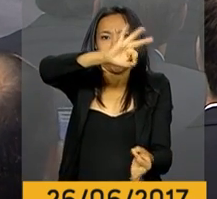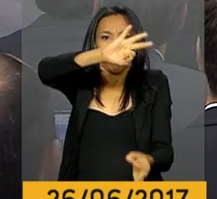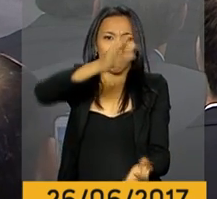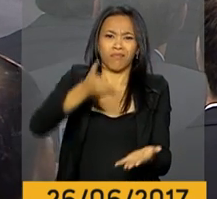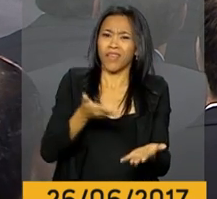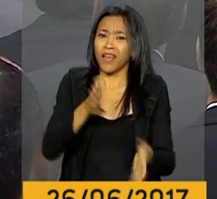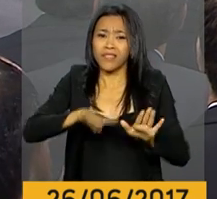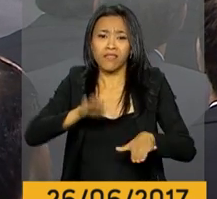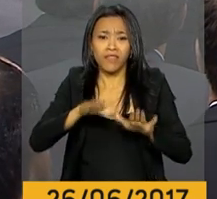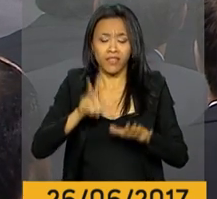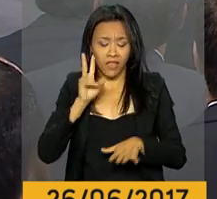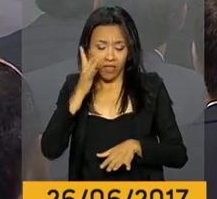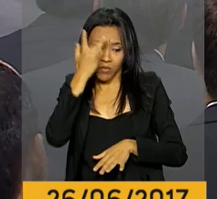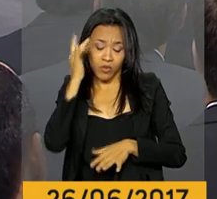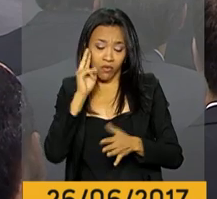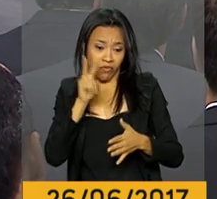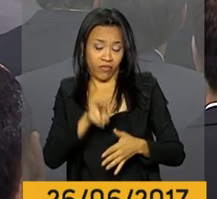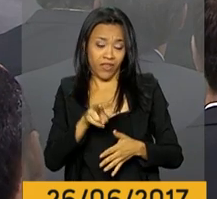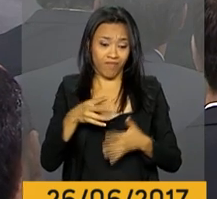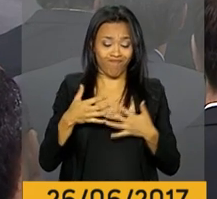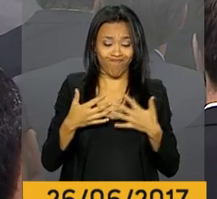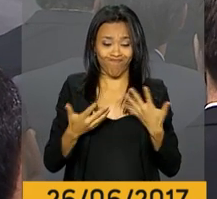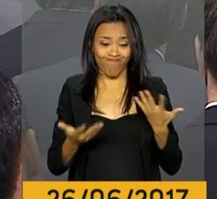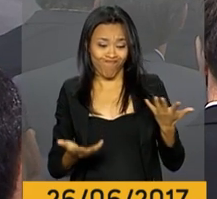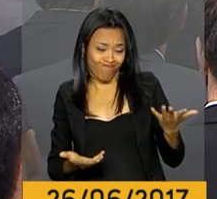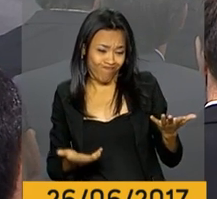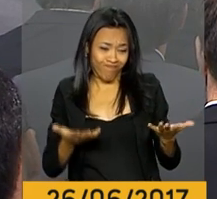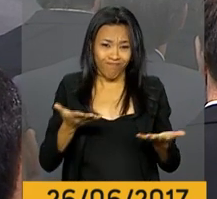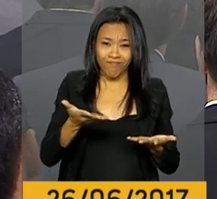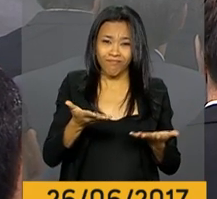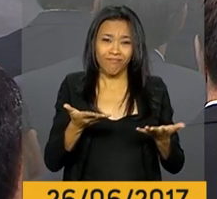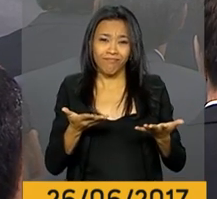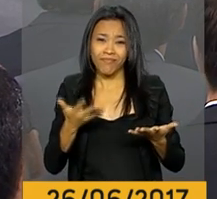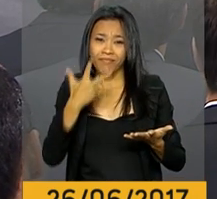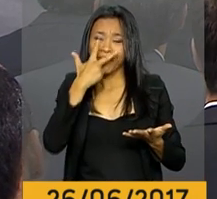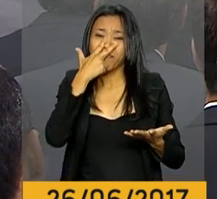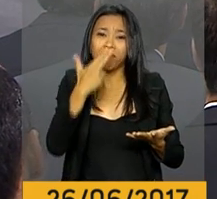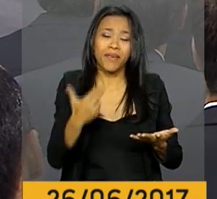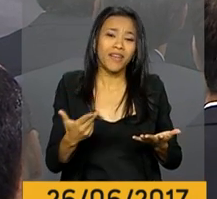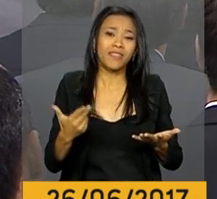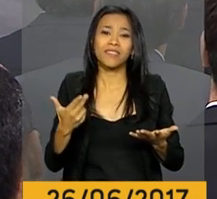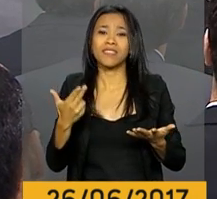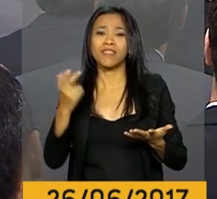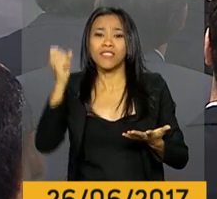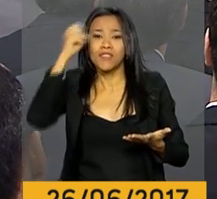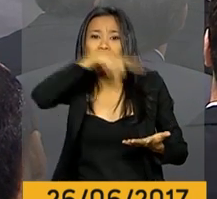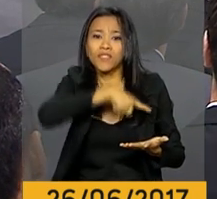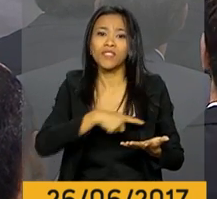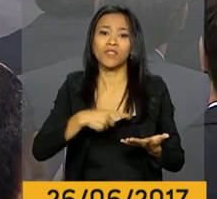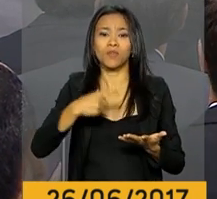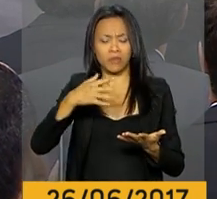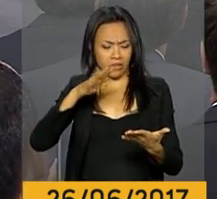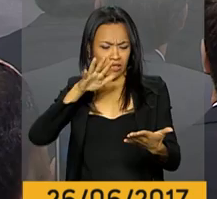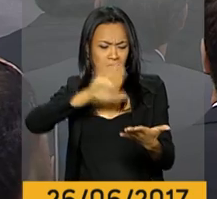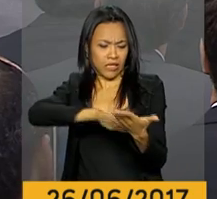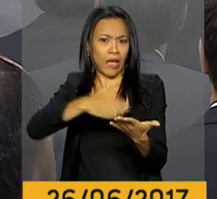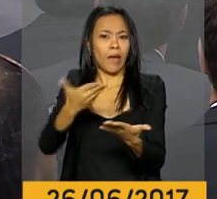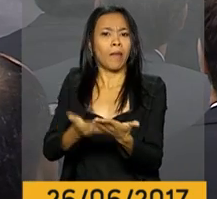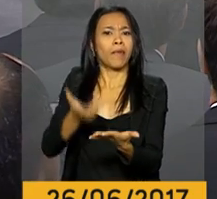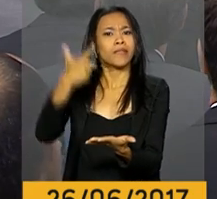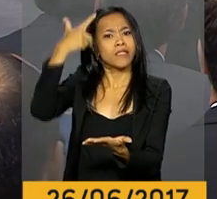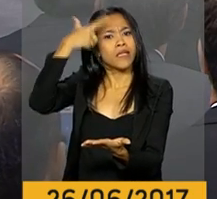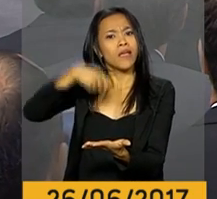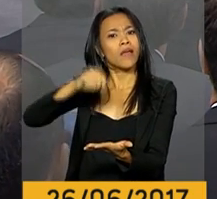que gera muitas e muitas vezes uma digamos assim uma prisão para o intérprete o intérprete é o poder judiciário